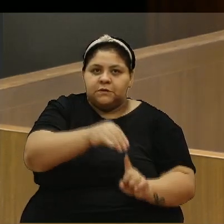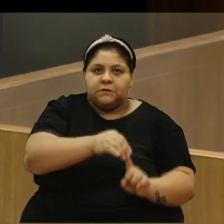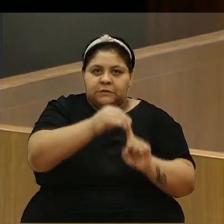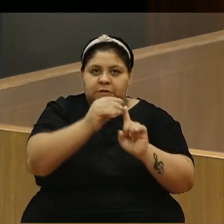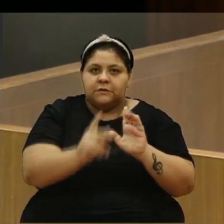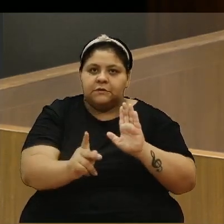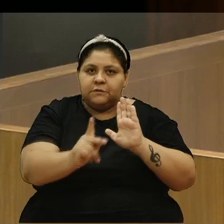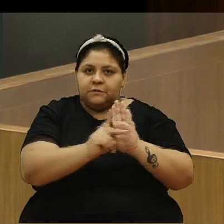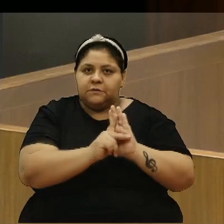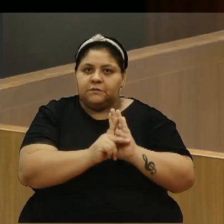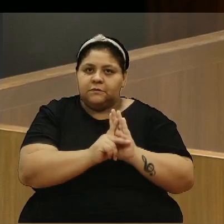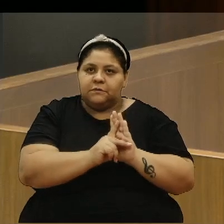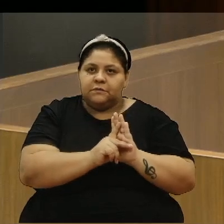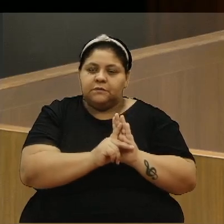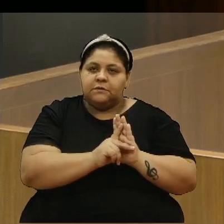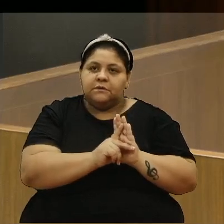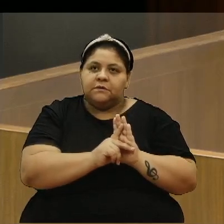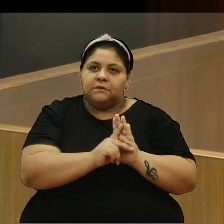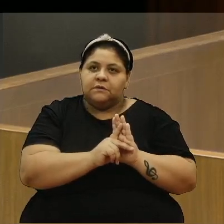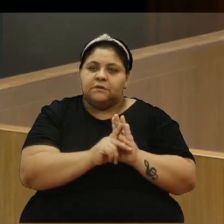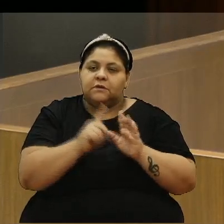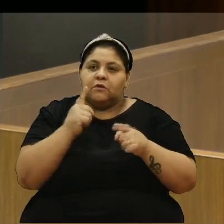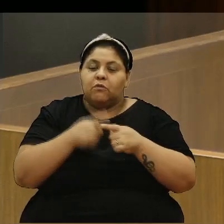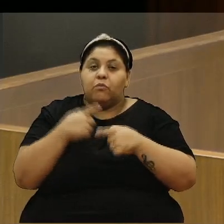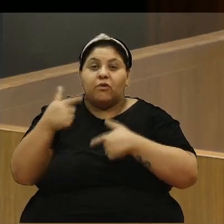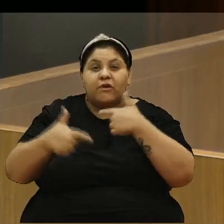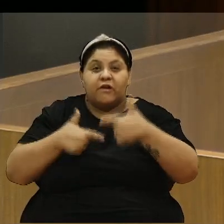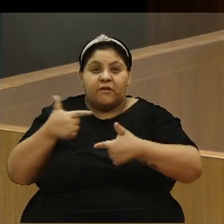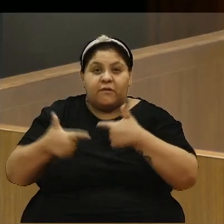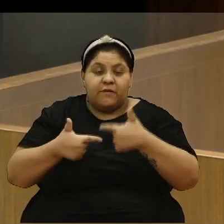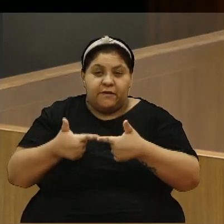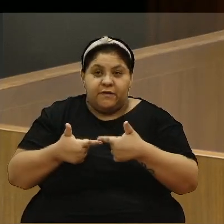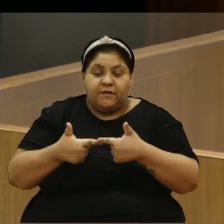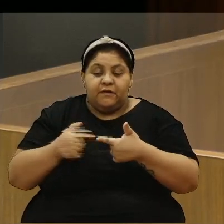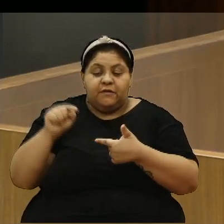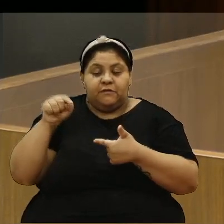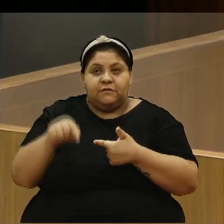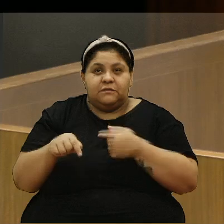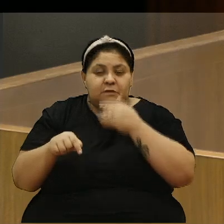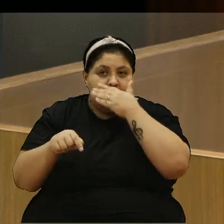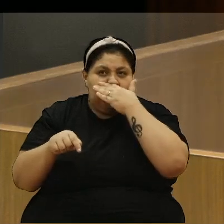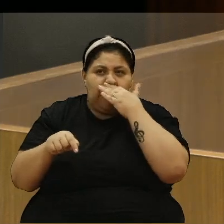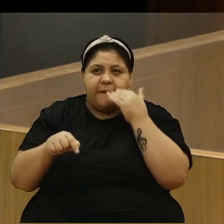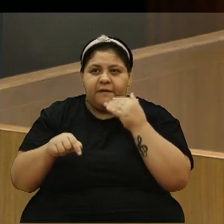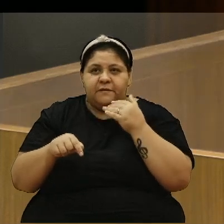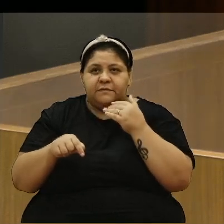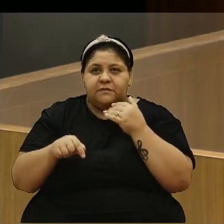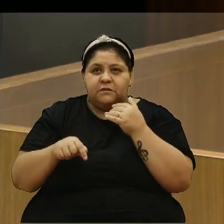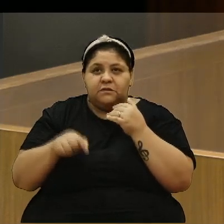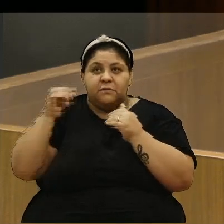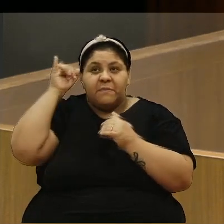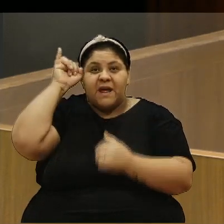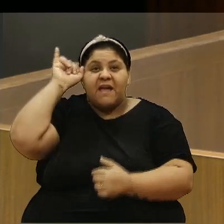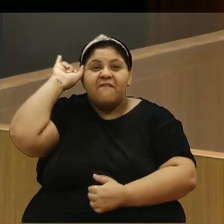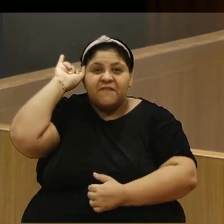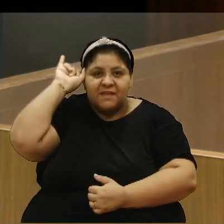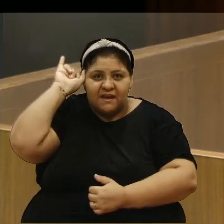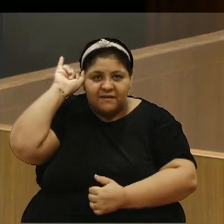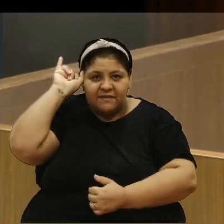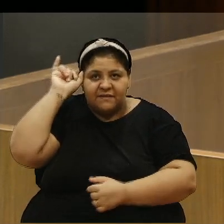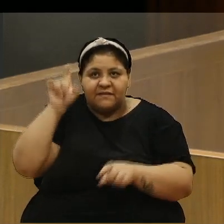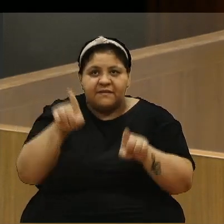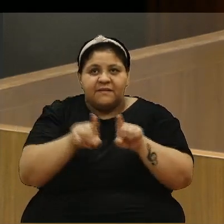projeto, lembrando que ele trabalha a questão de prevenção e